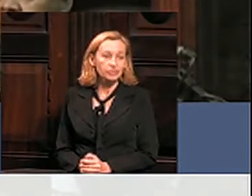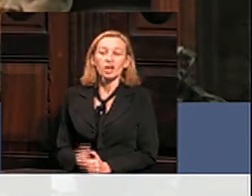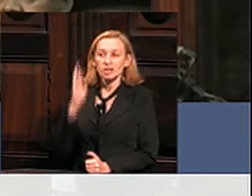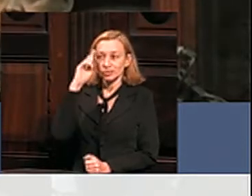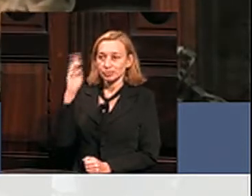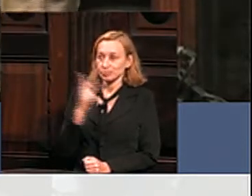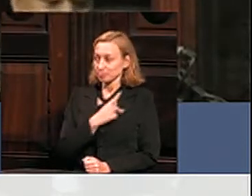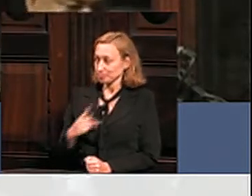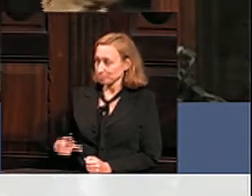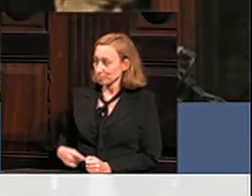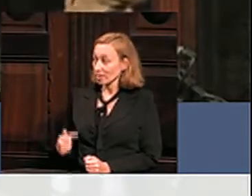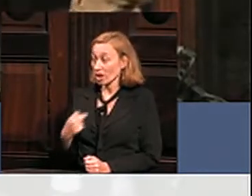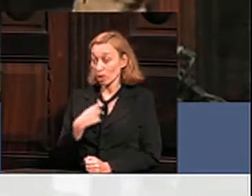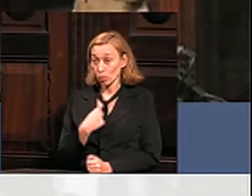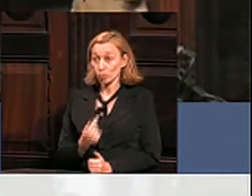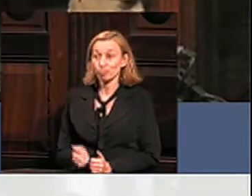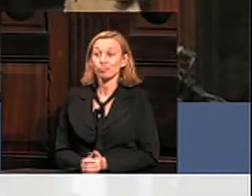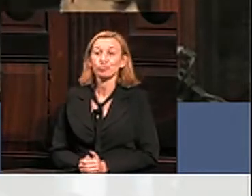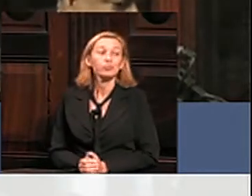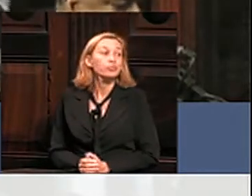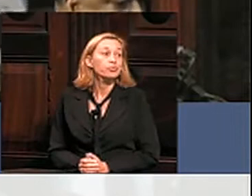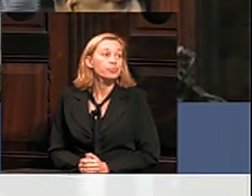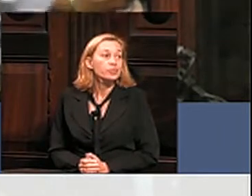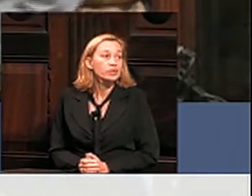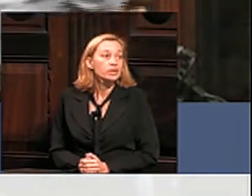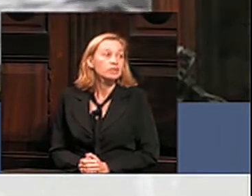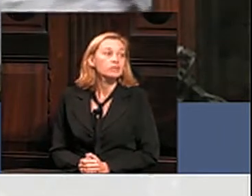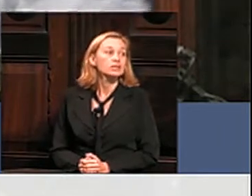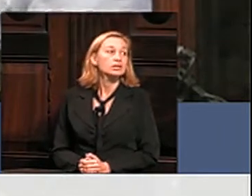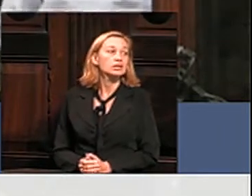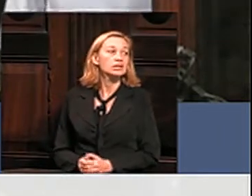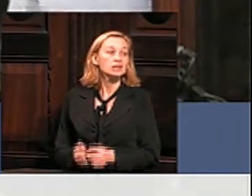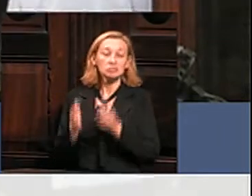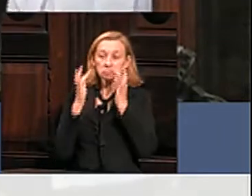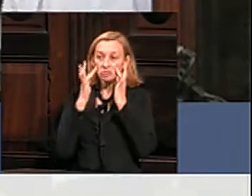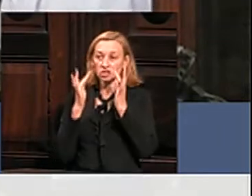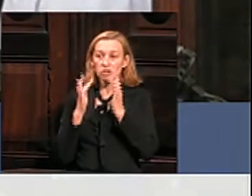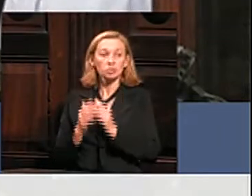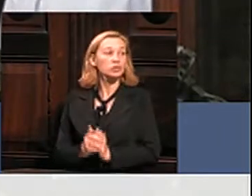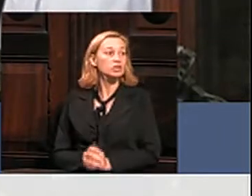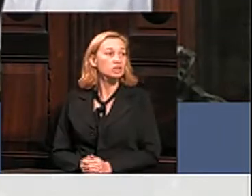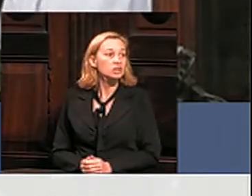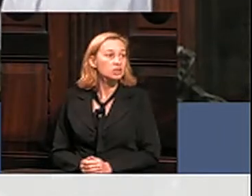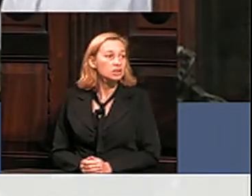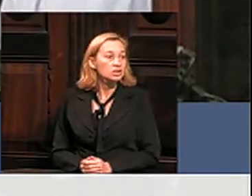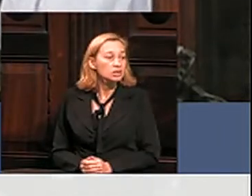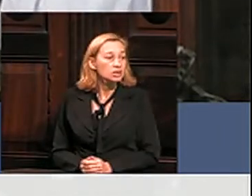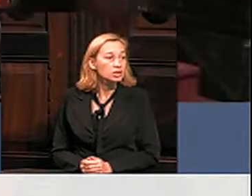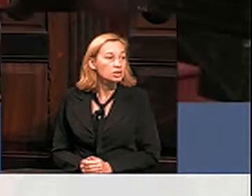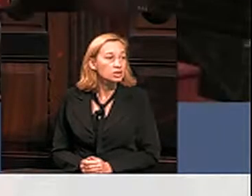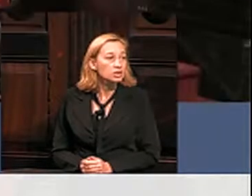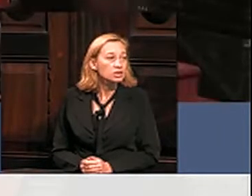Senhor presidente, eu ouvi com muita tranquilidade